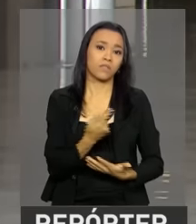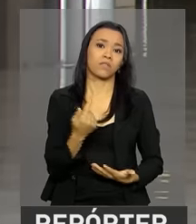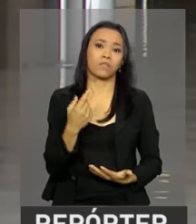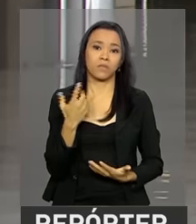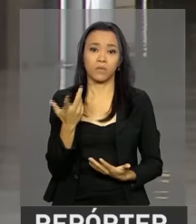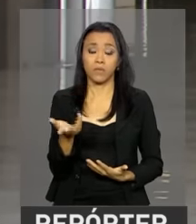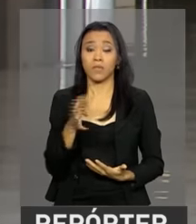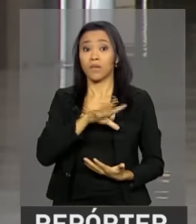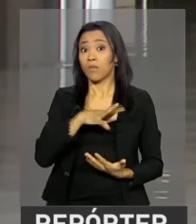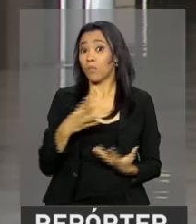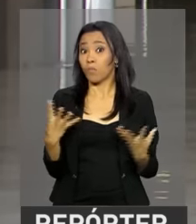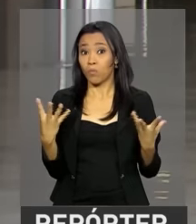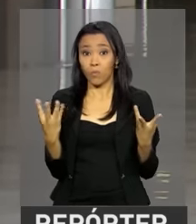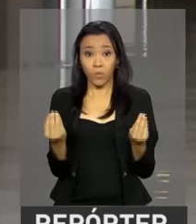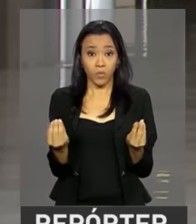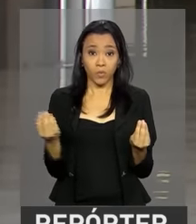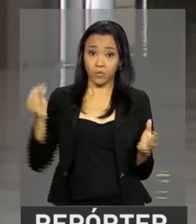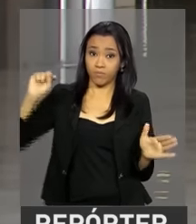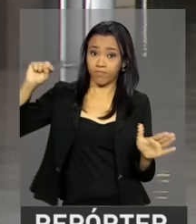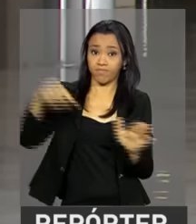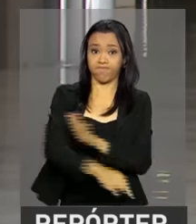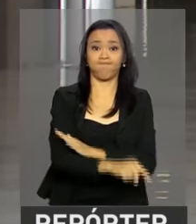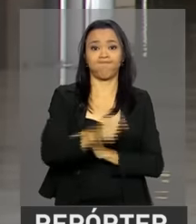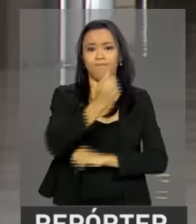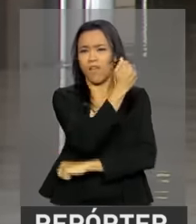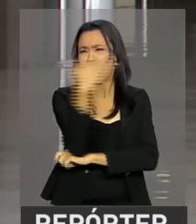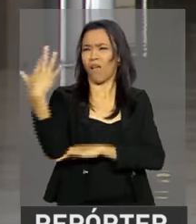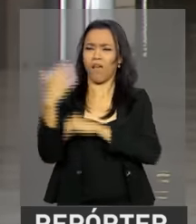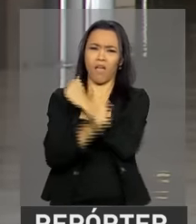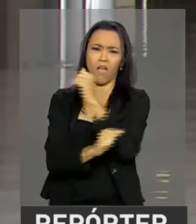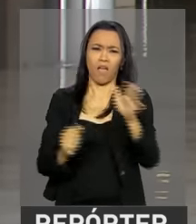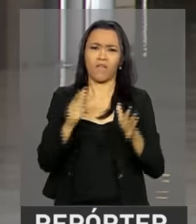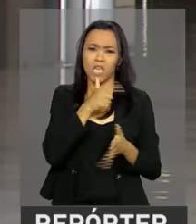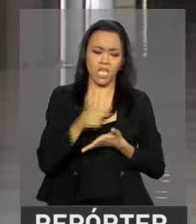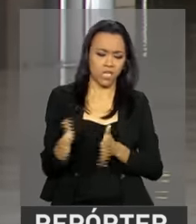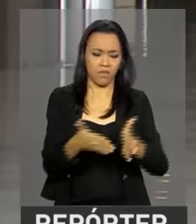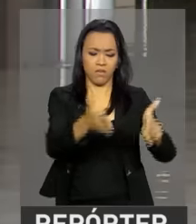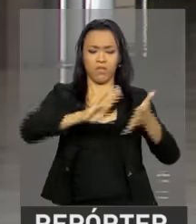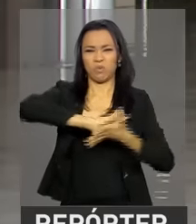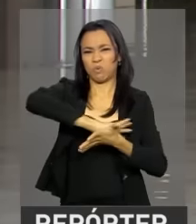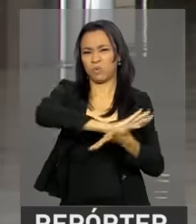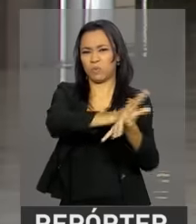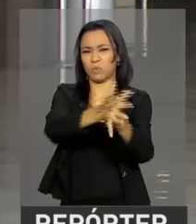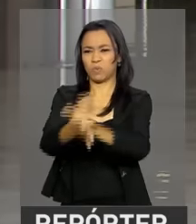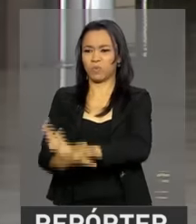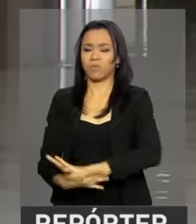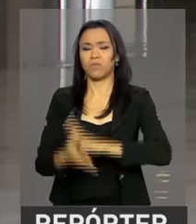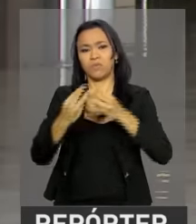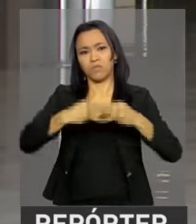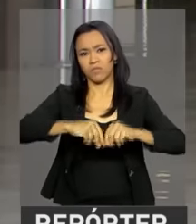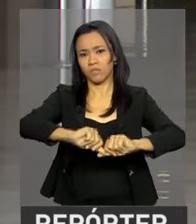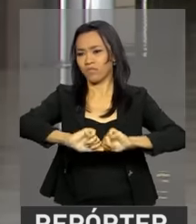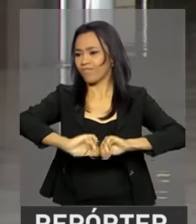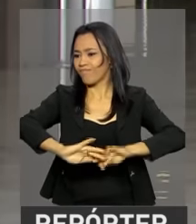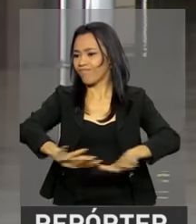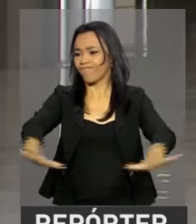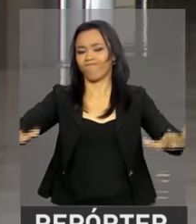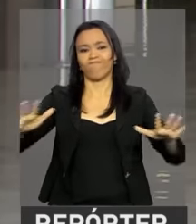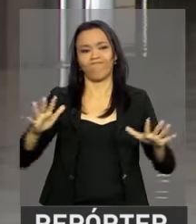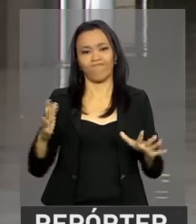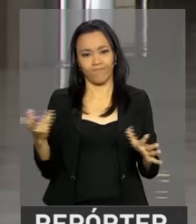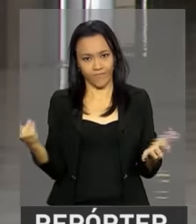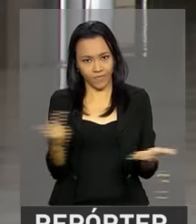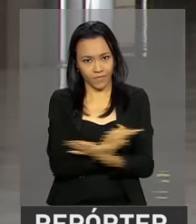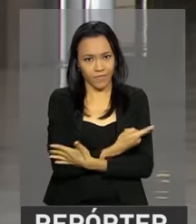graves impactos profundos no ecossistema aí da região em toda a bacia do Rio Doce a gente lembra a extensão